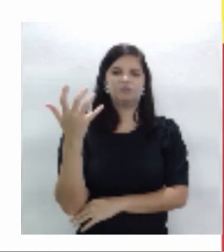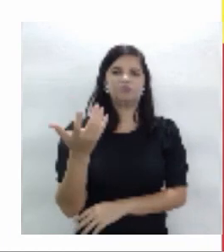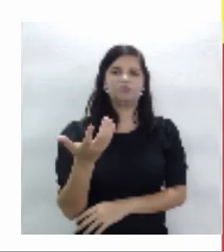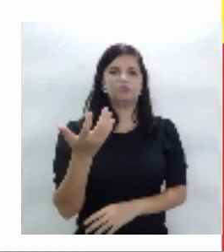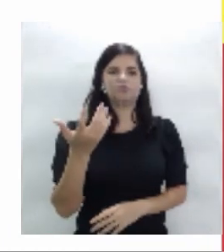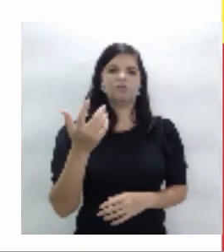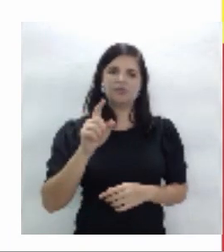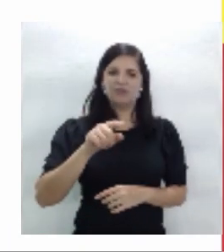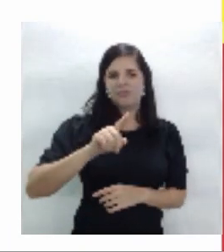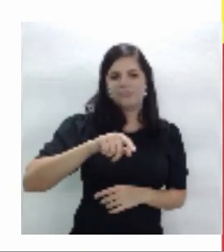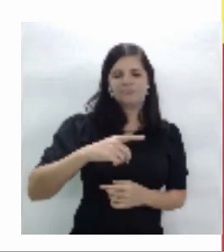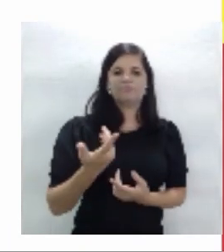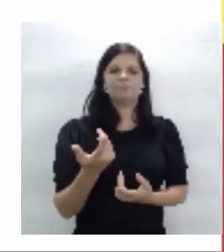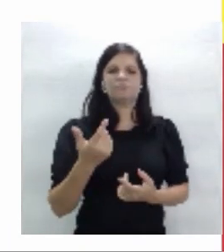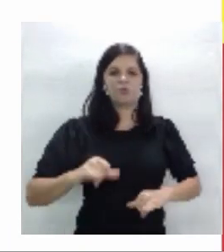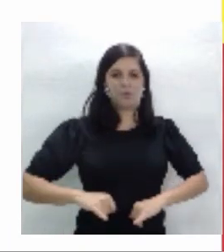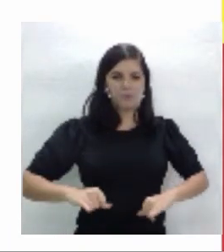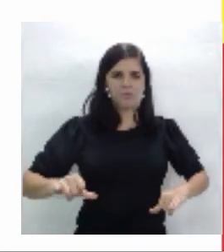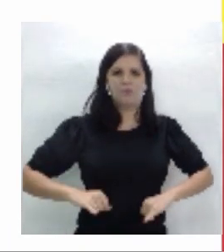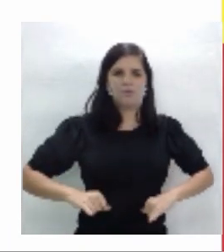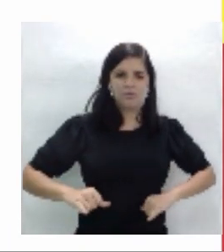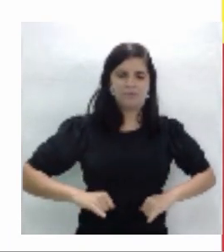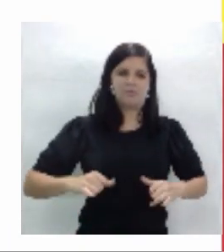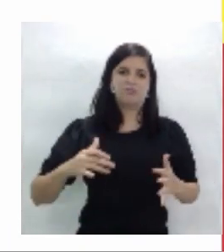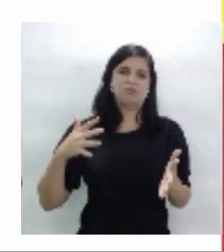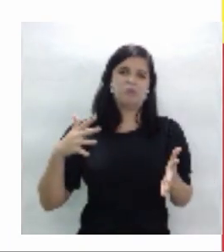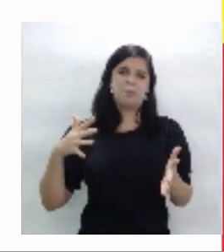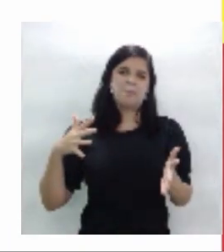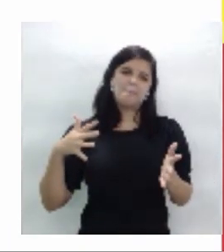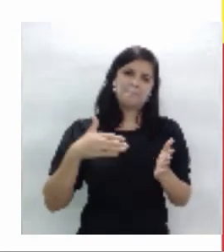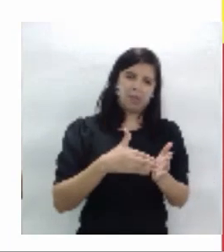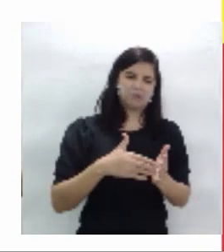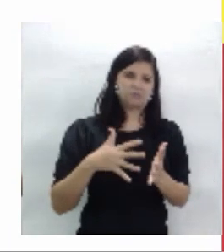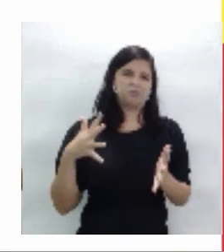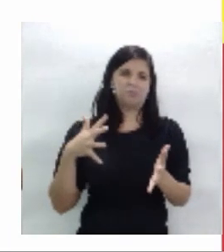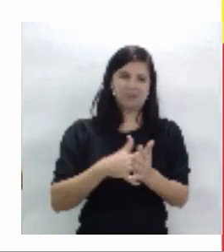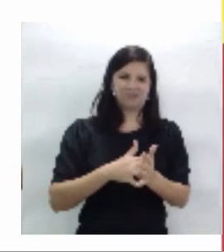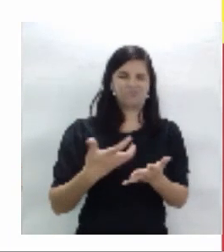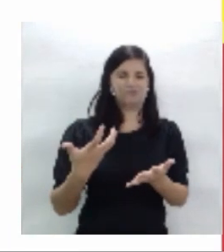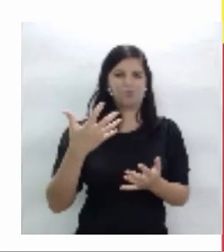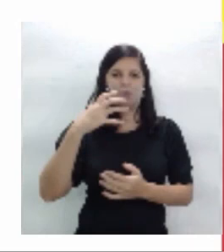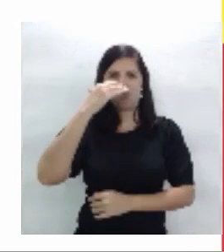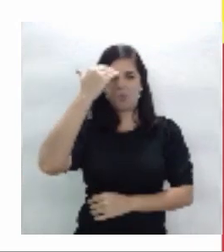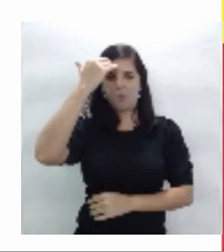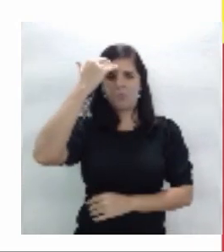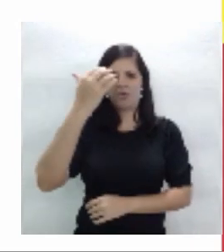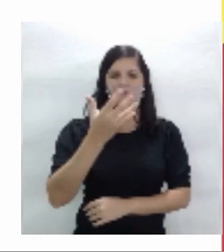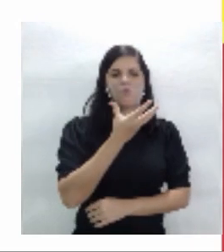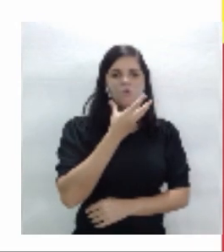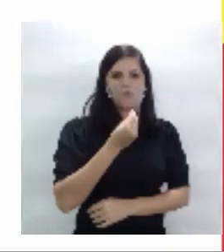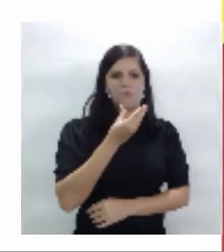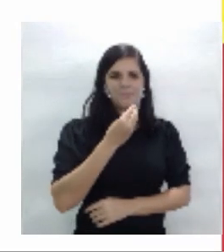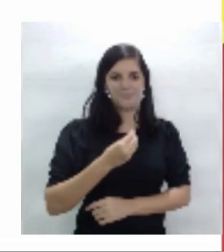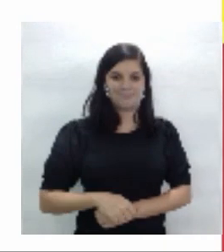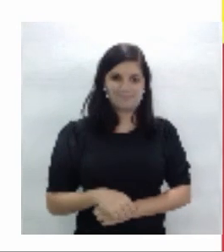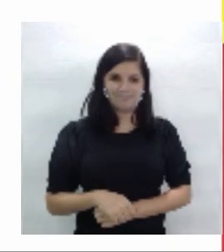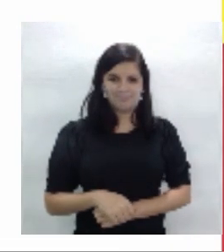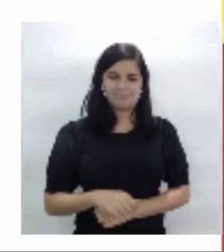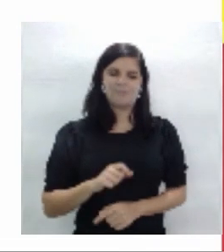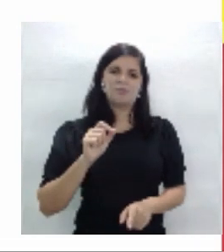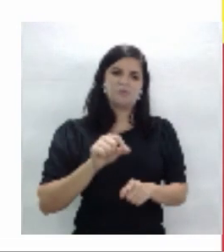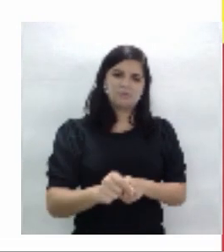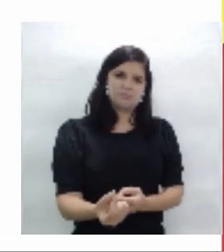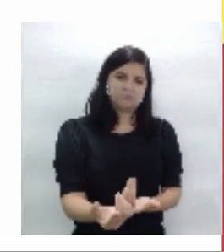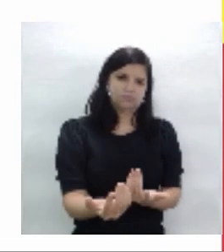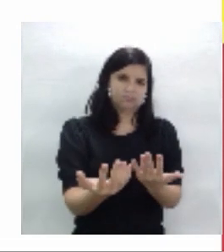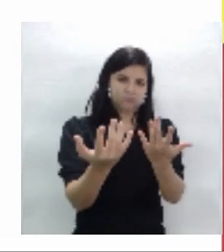aí de floresta, né, as florestas tropicais, elas sofrem muito com os impactos causados aí pelo homem, tá? As